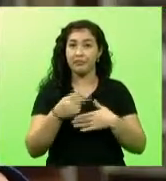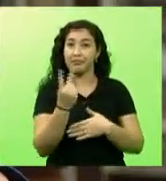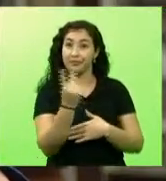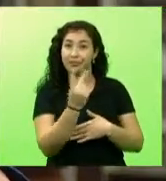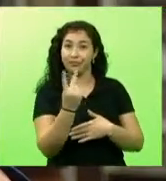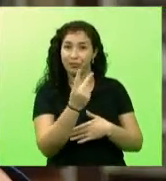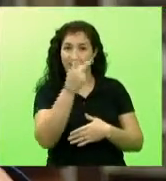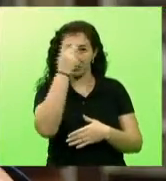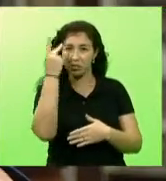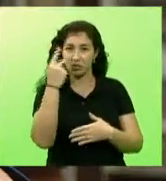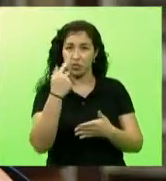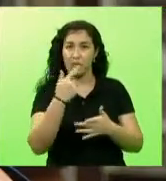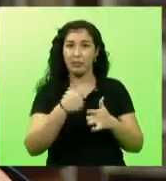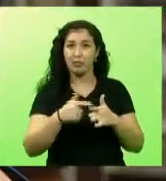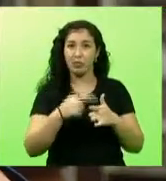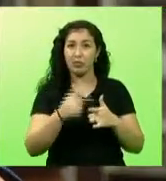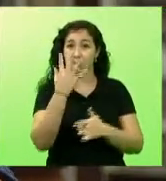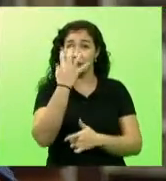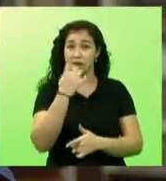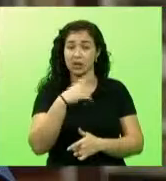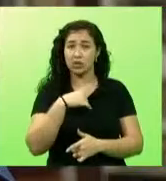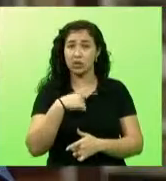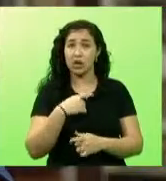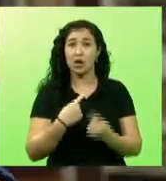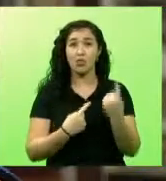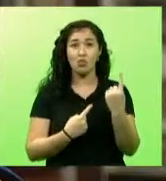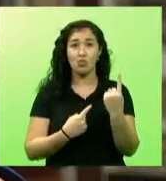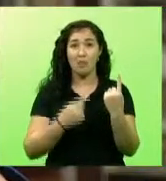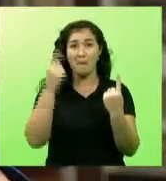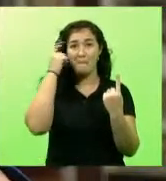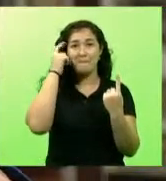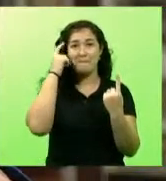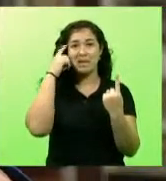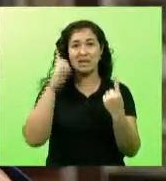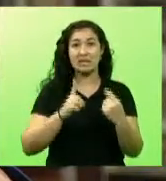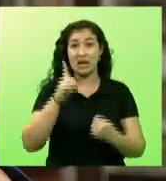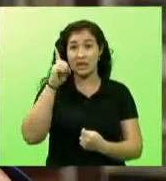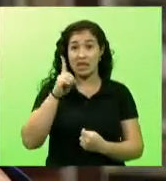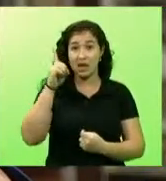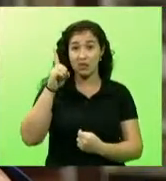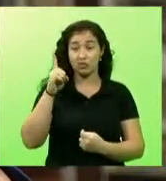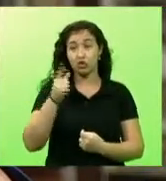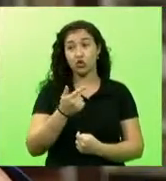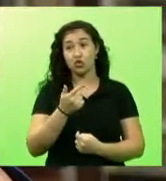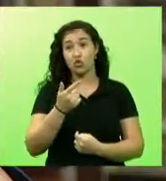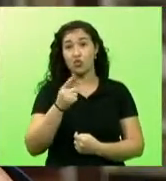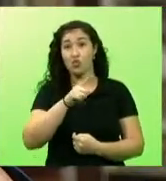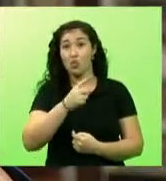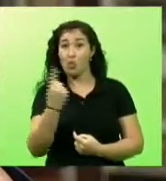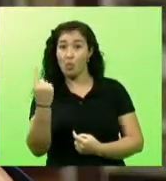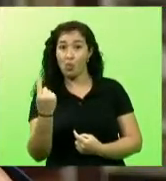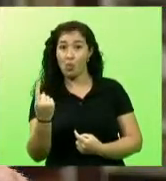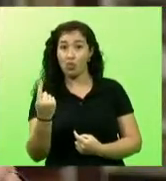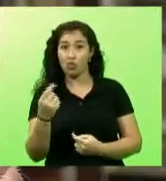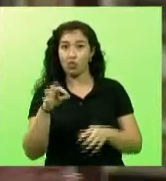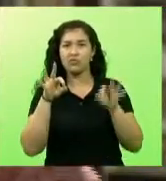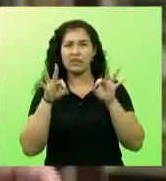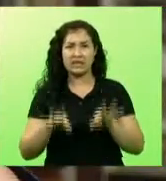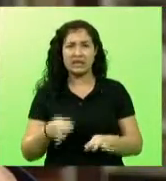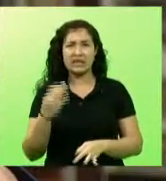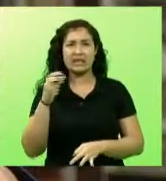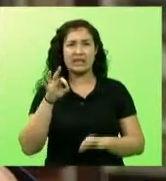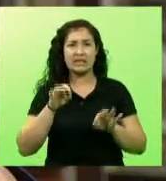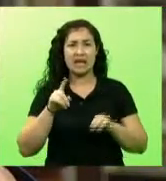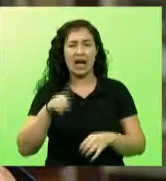pessoas. Um pensava que era Deus e o outro tinha certeza que era. E assim